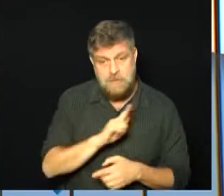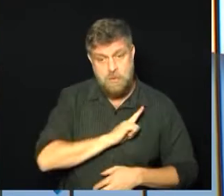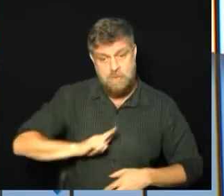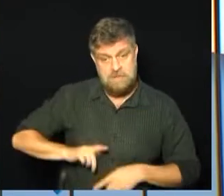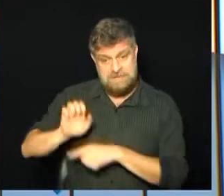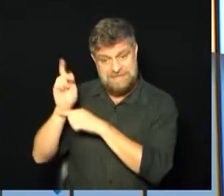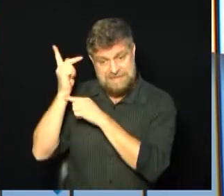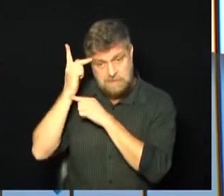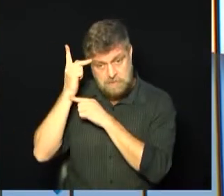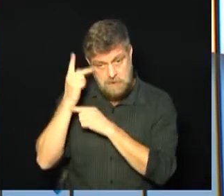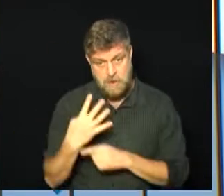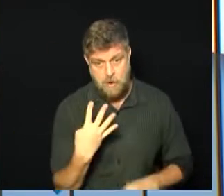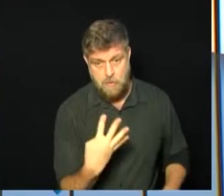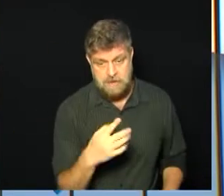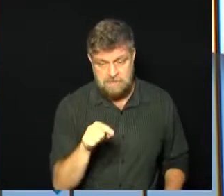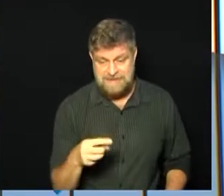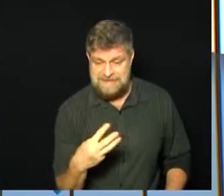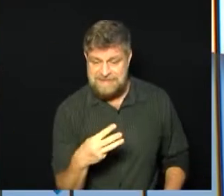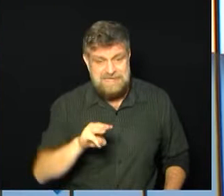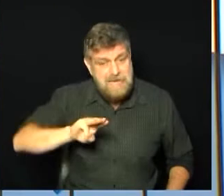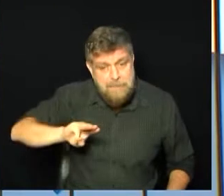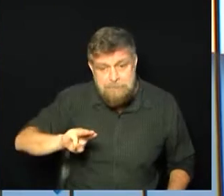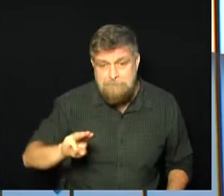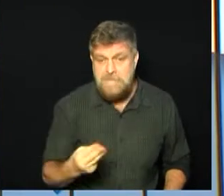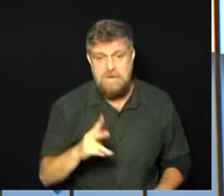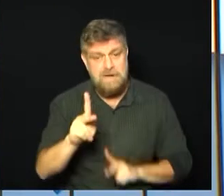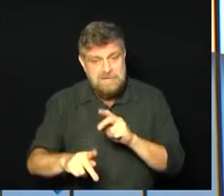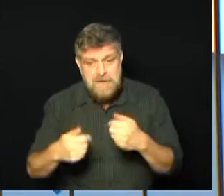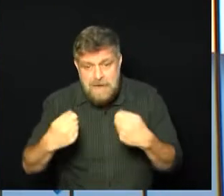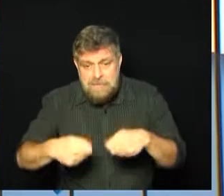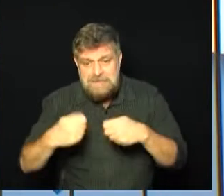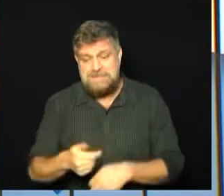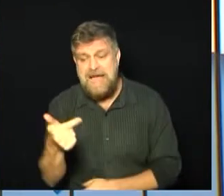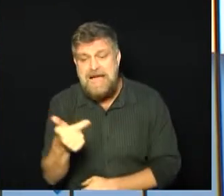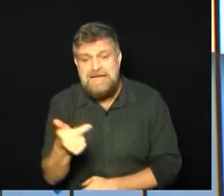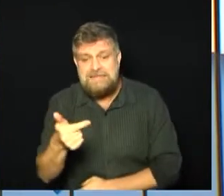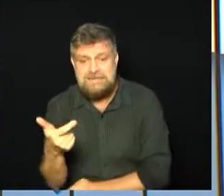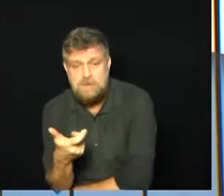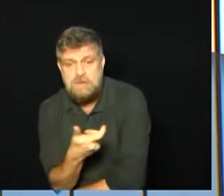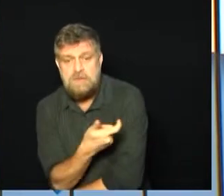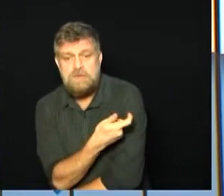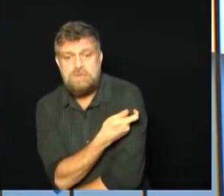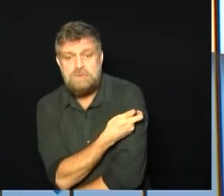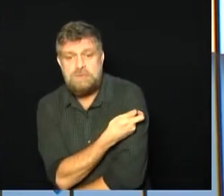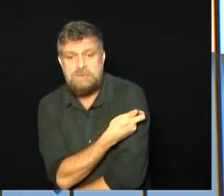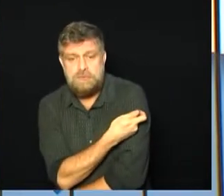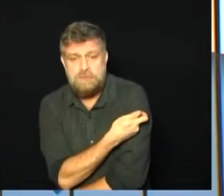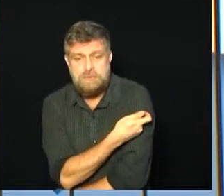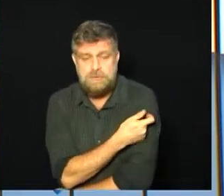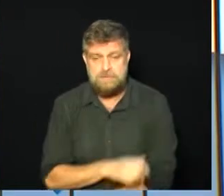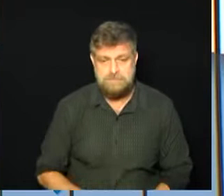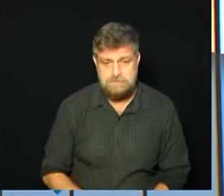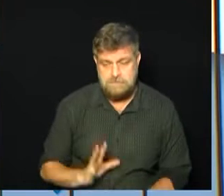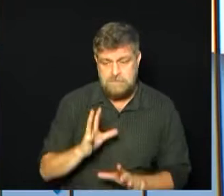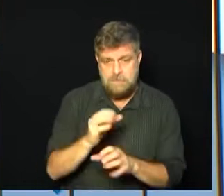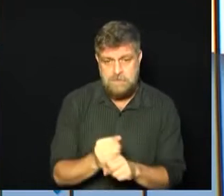estadual, 4,3 milhões de pessoas ainda precisam tomar a segunda dose do imunizante. No